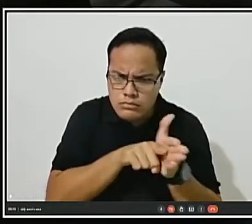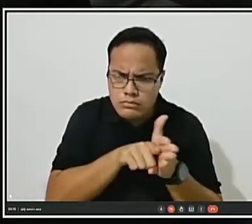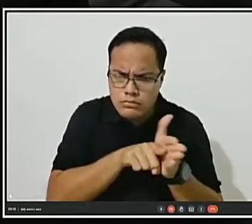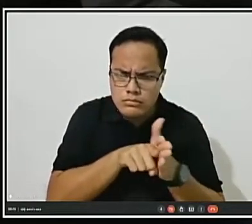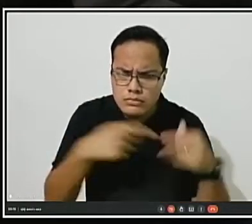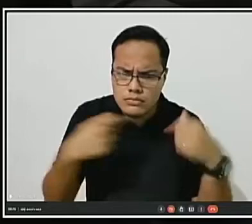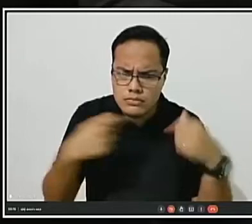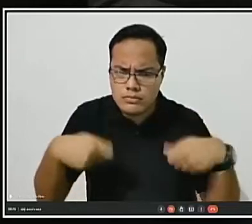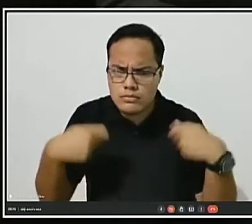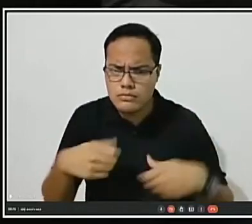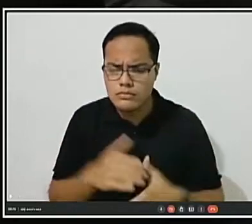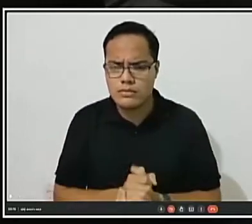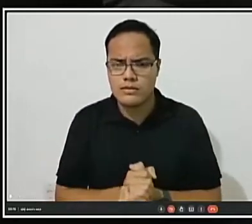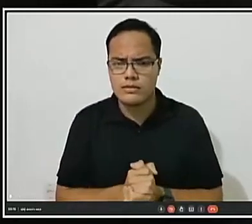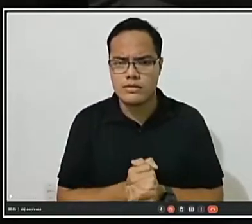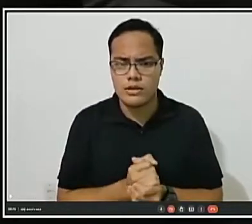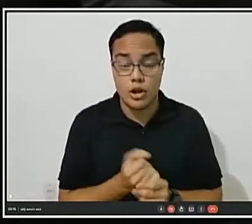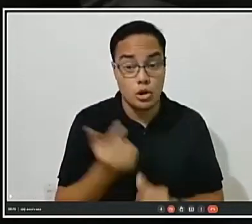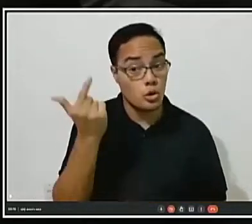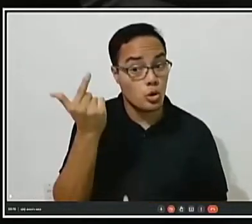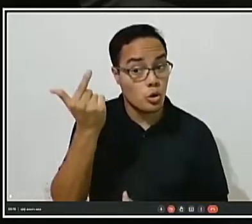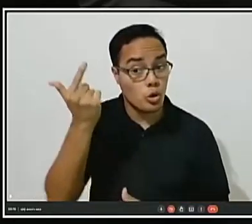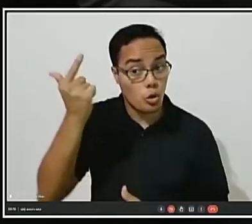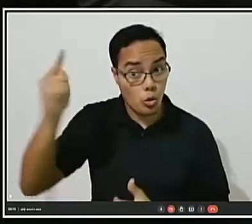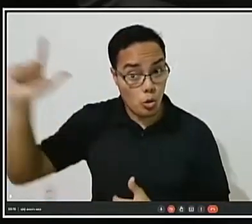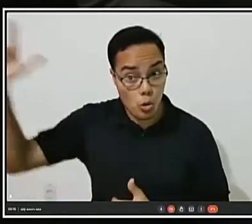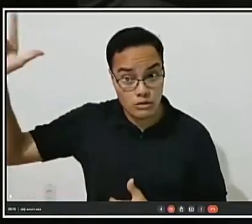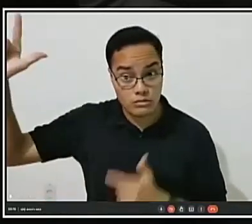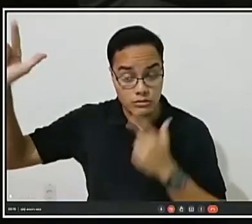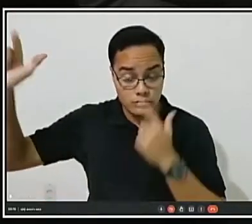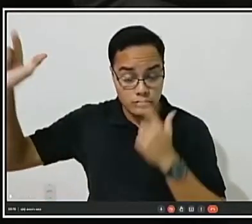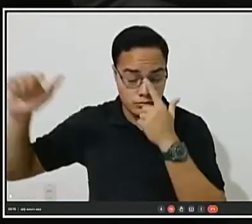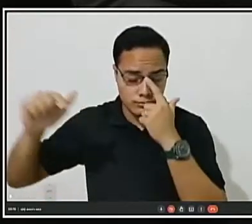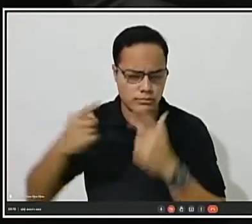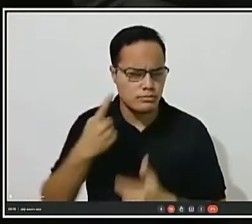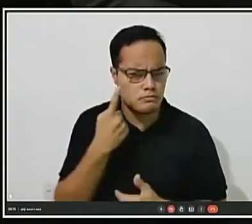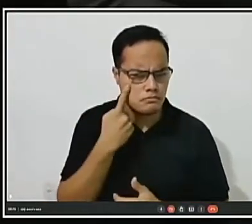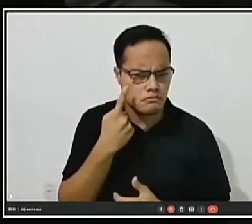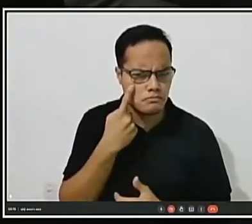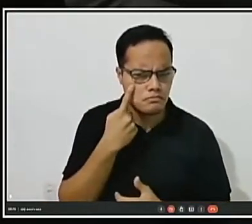Outra coisa que eu vou chamar a atenção já desde já, que a gente recebeu